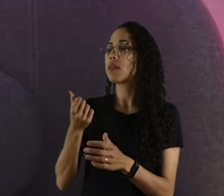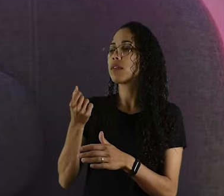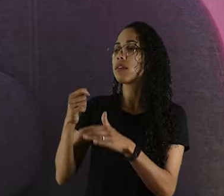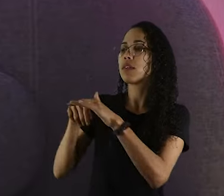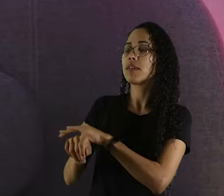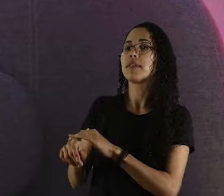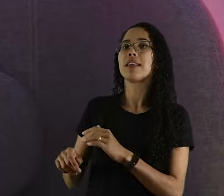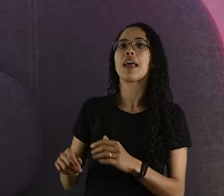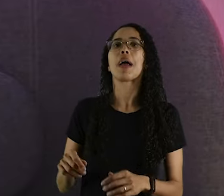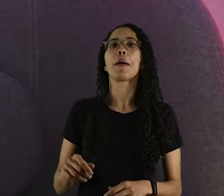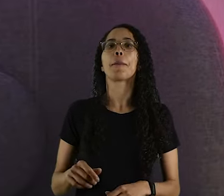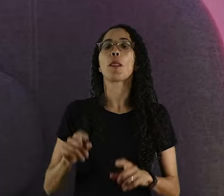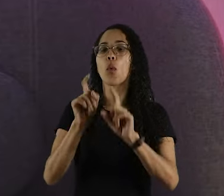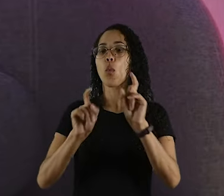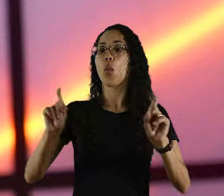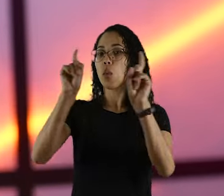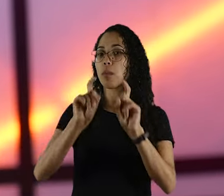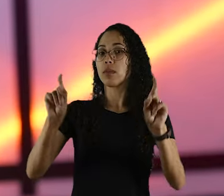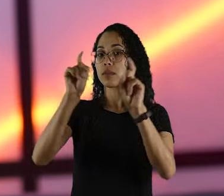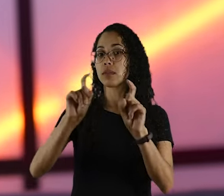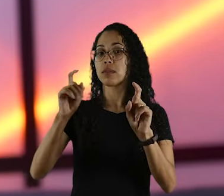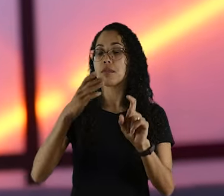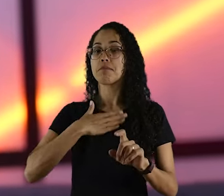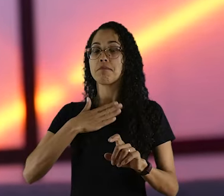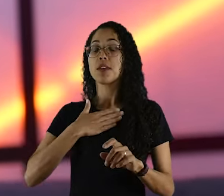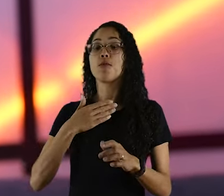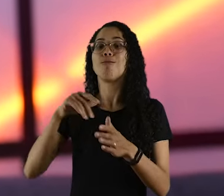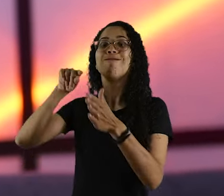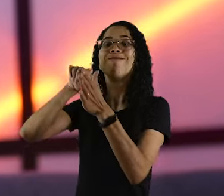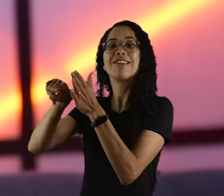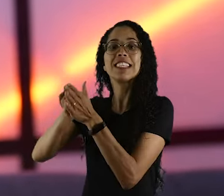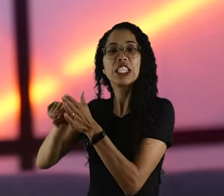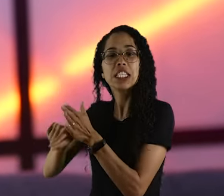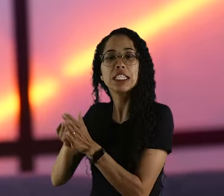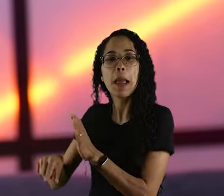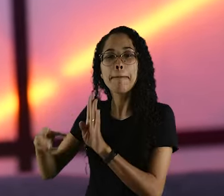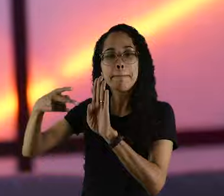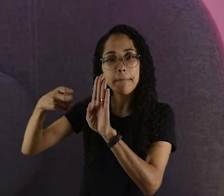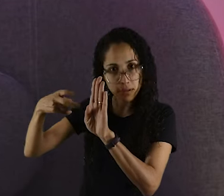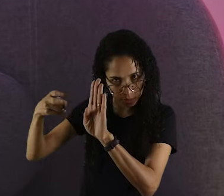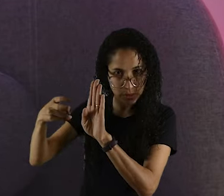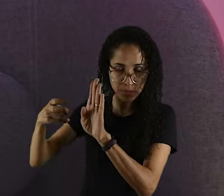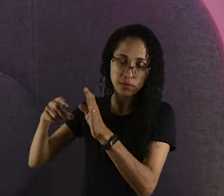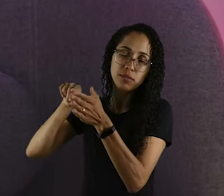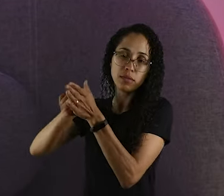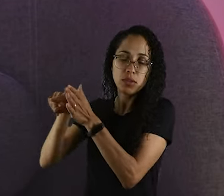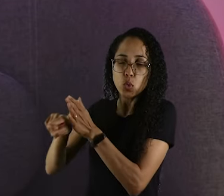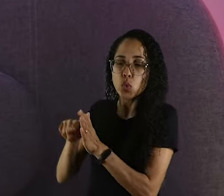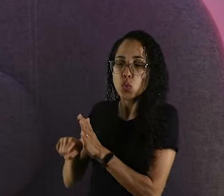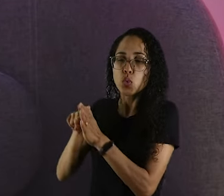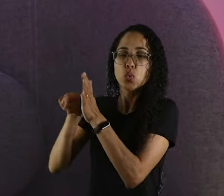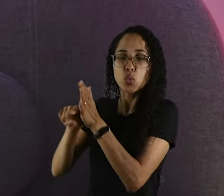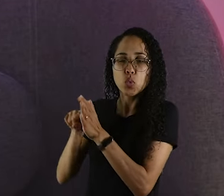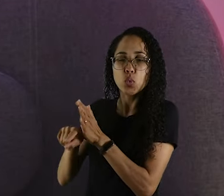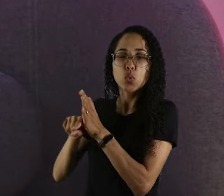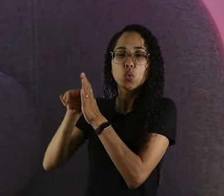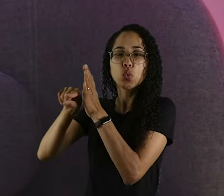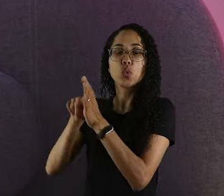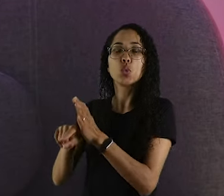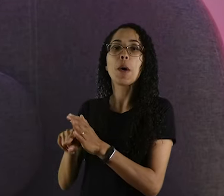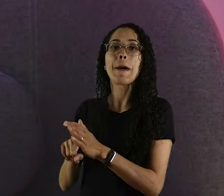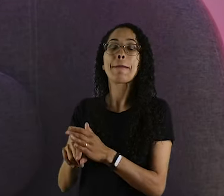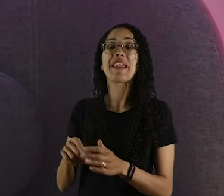meu computador só pra mineração de Bitcoin. Com o dinheiro que eu consegui com o Bitcoin, eu comprei um notebook só pra jogar. Deito na cama e fico com o notebook e ninguém em casa